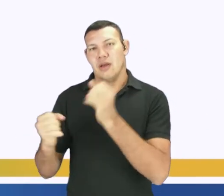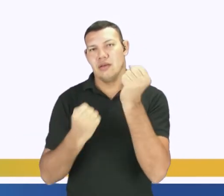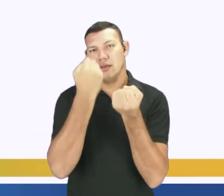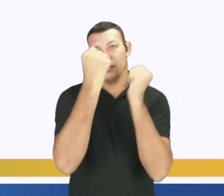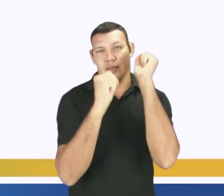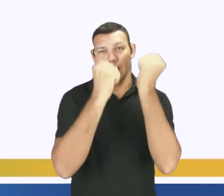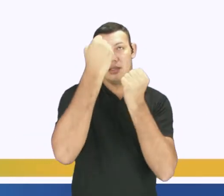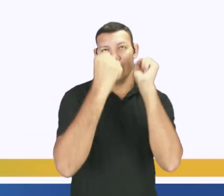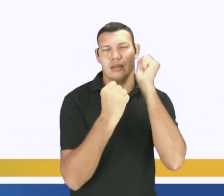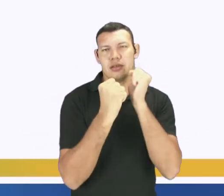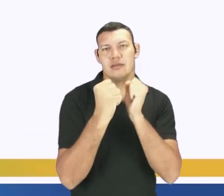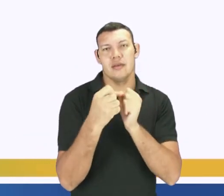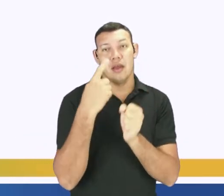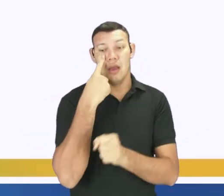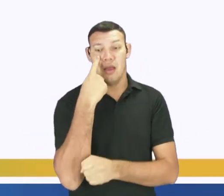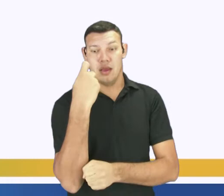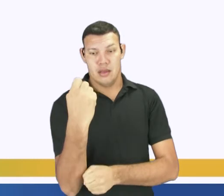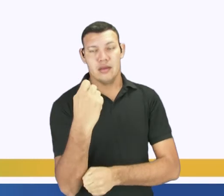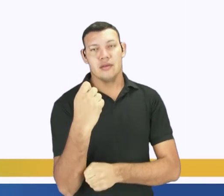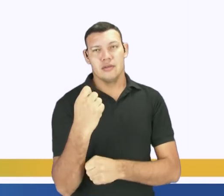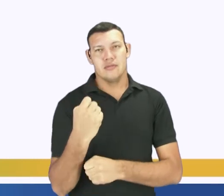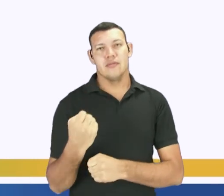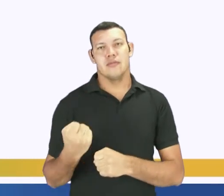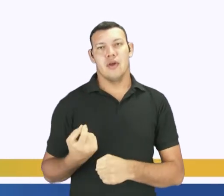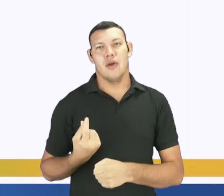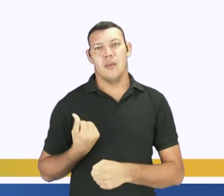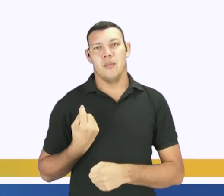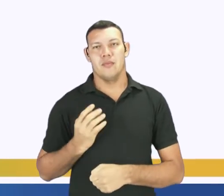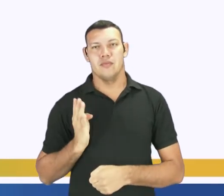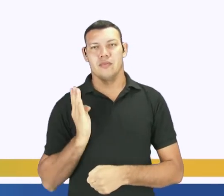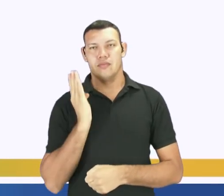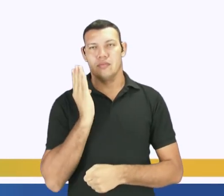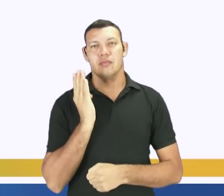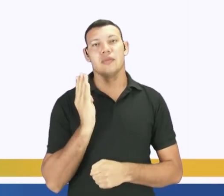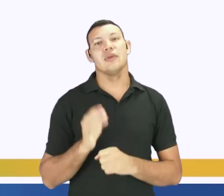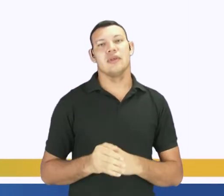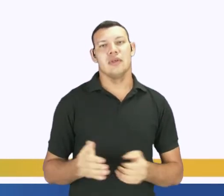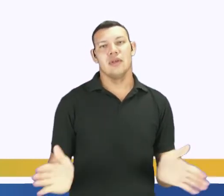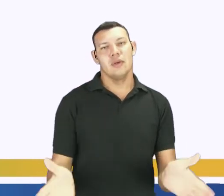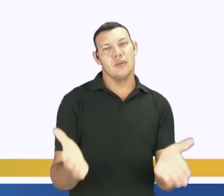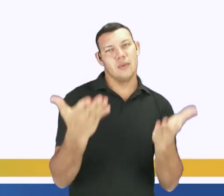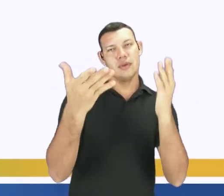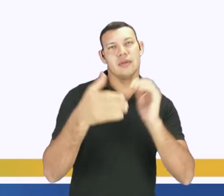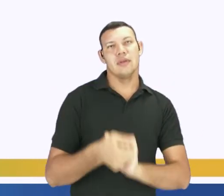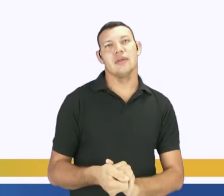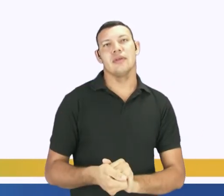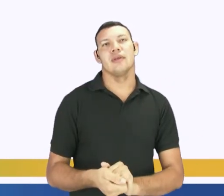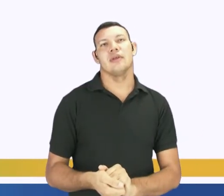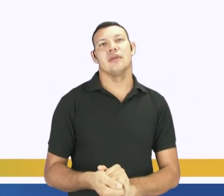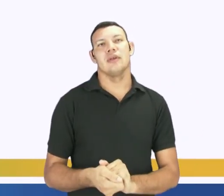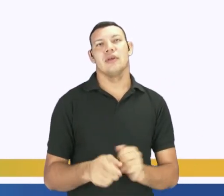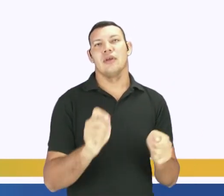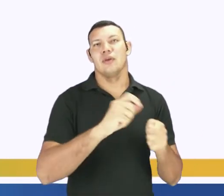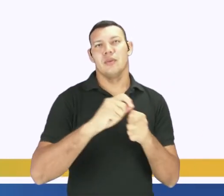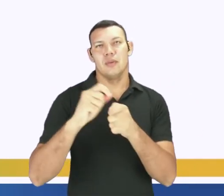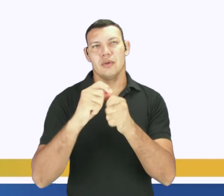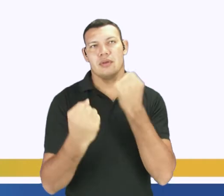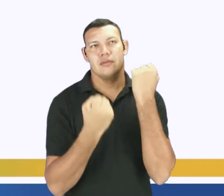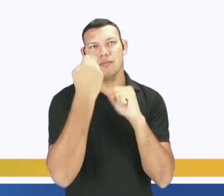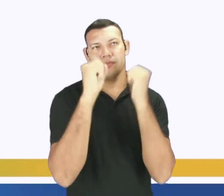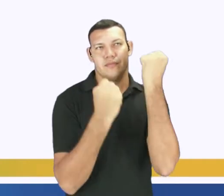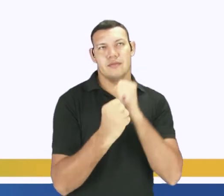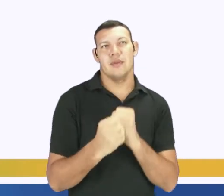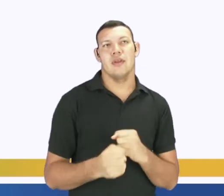se tornou interessante para a burguesia investir na produção industrial? Letra A, primeira fase, de 1500